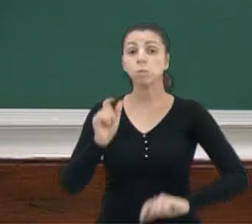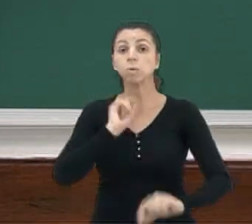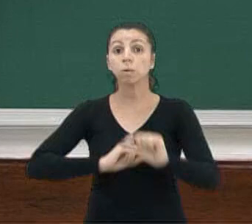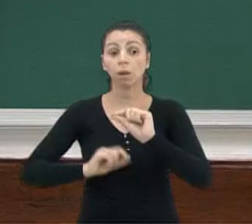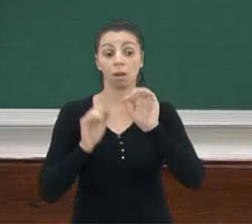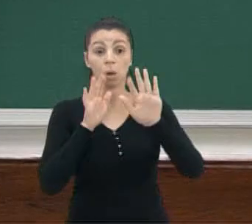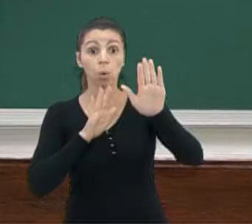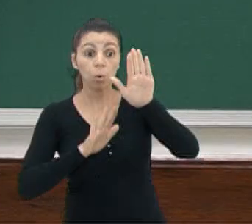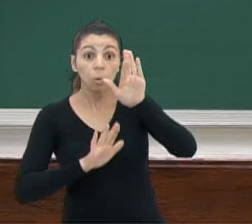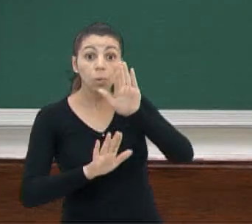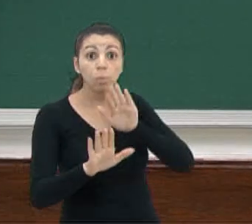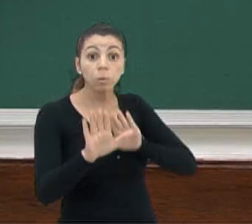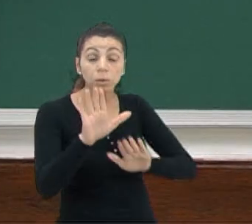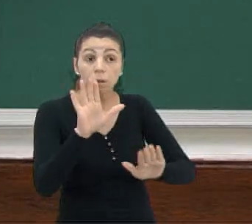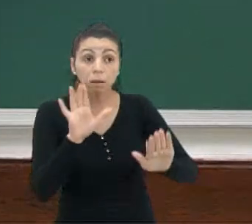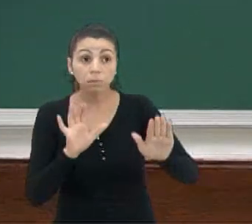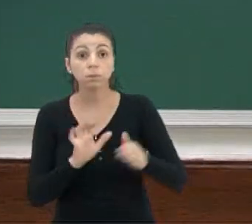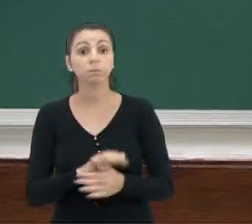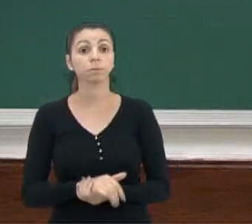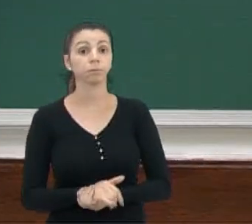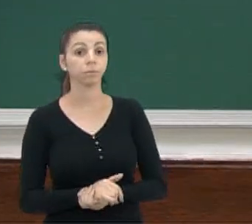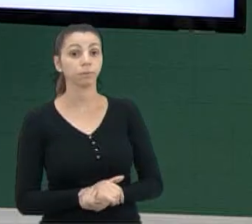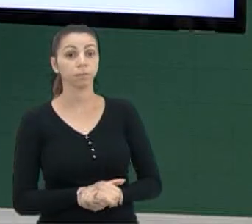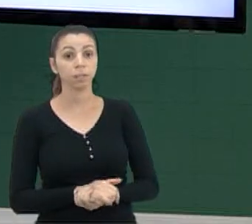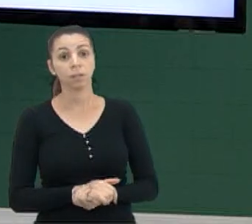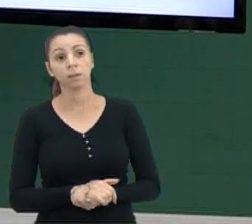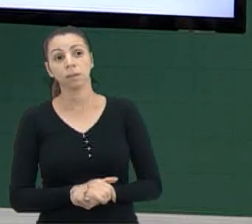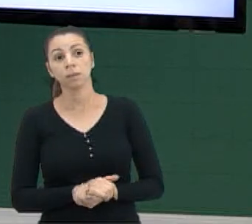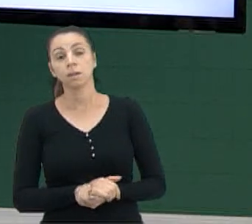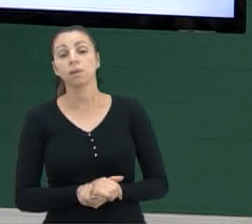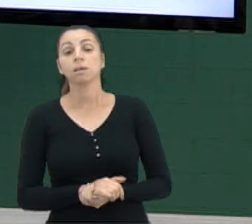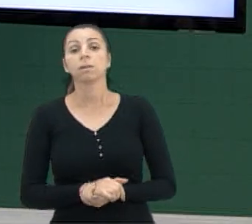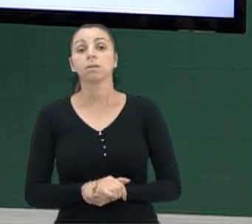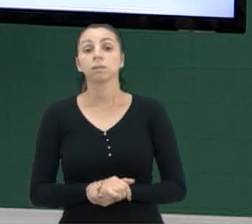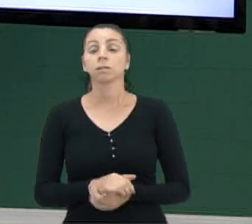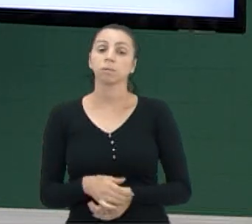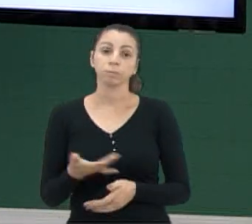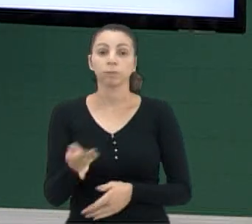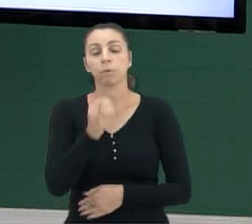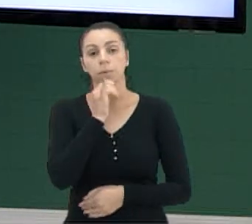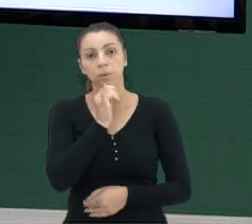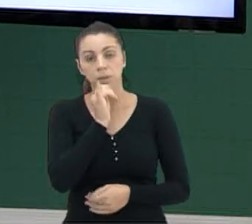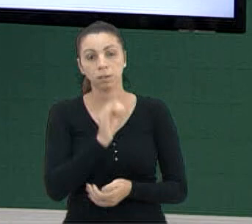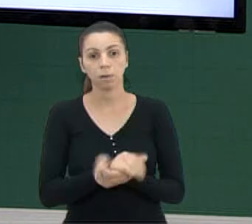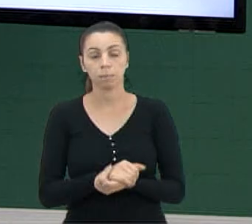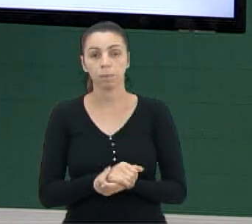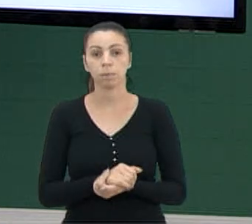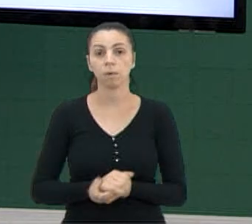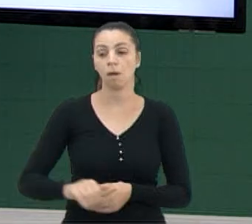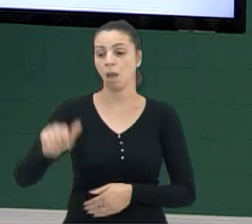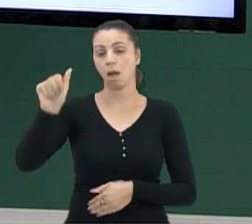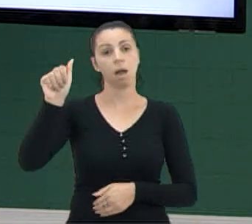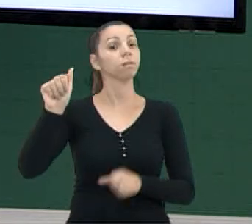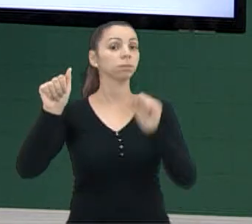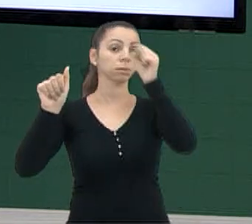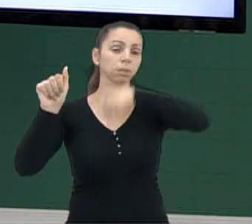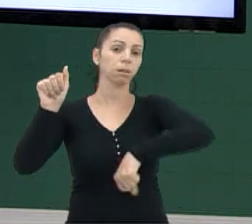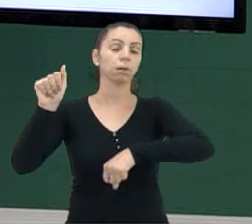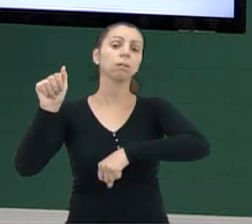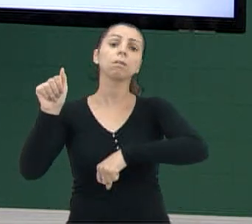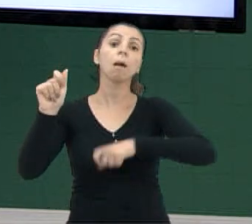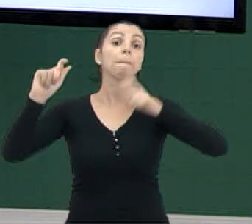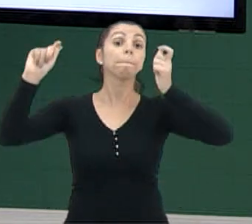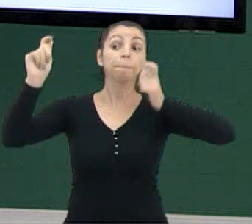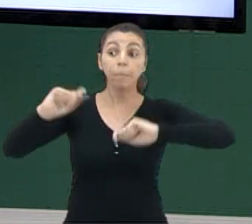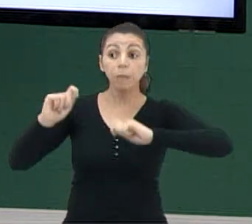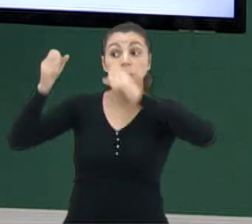com relação a se você vai optar entre, vamos supor, o a ou sim, né? Por